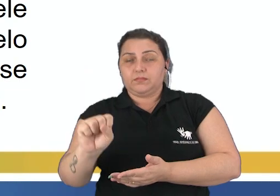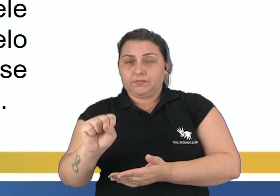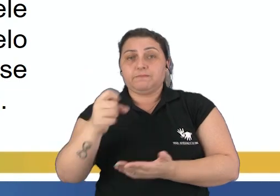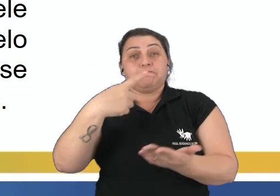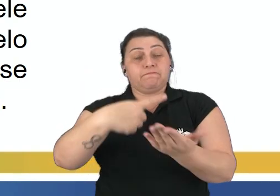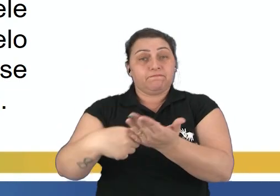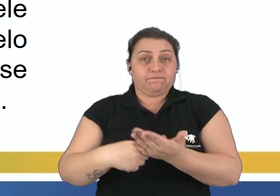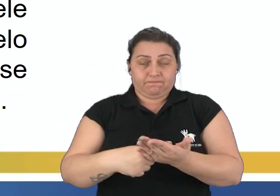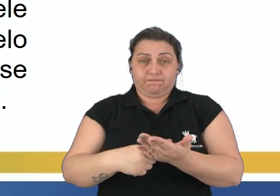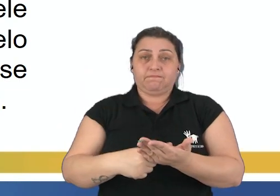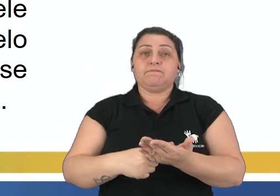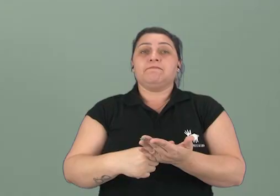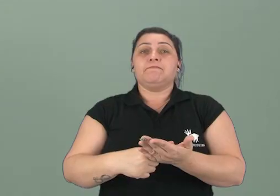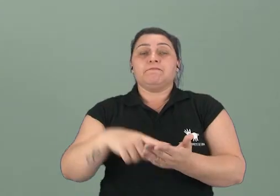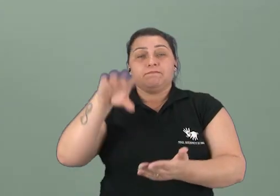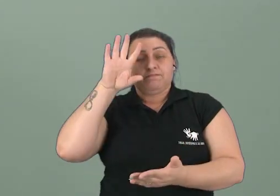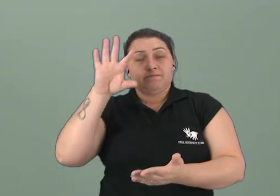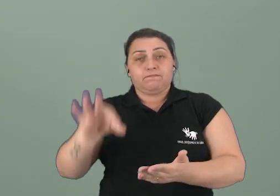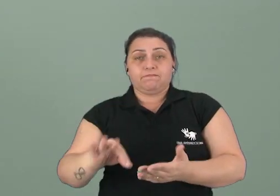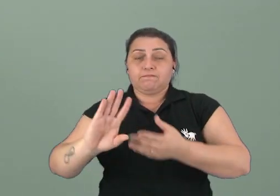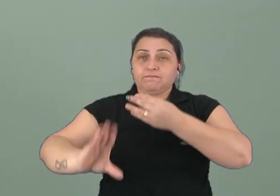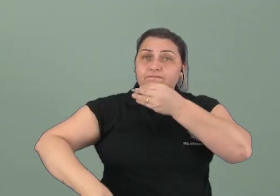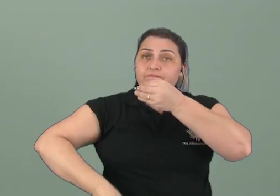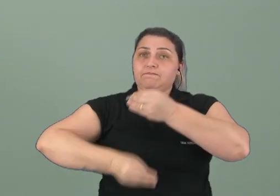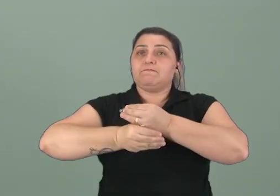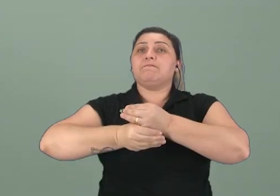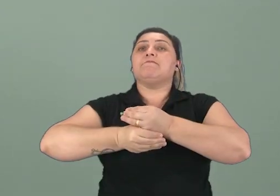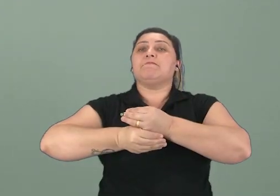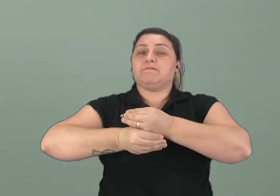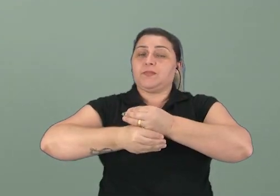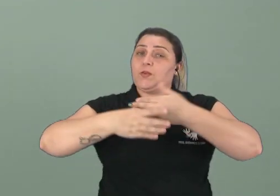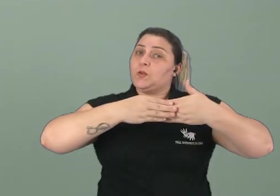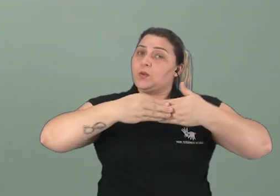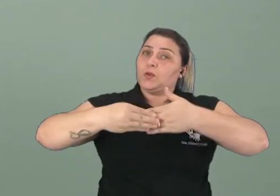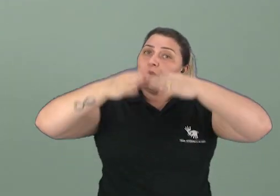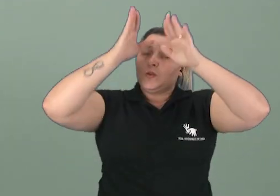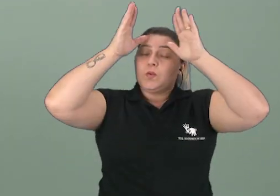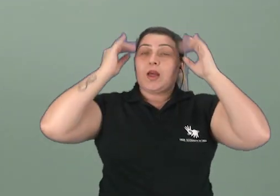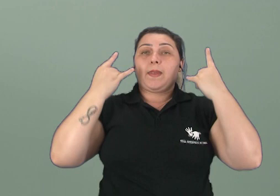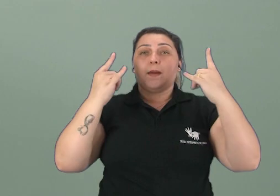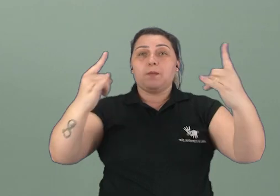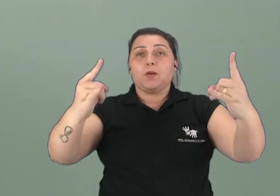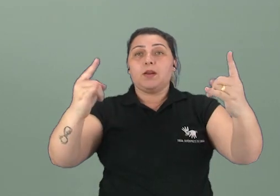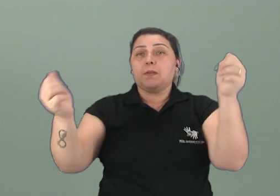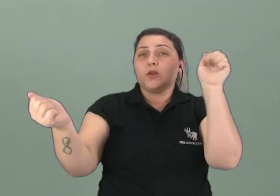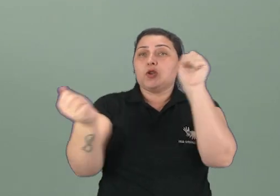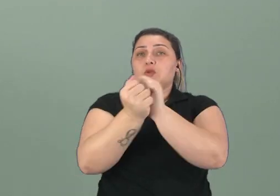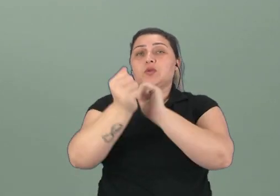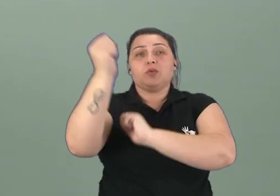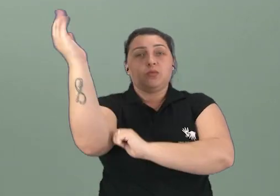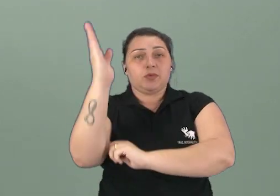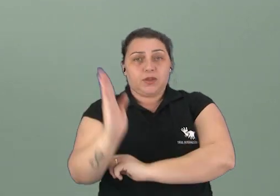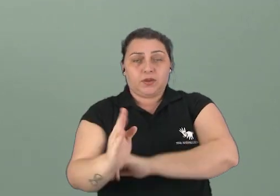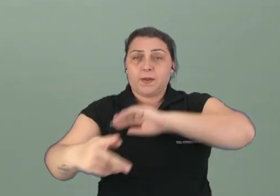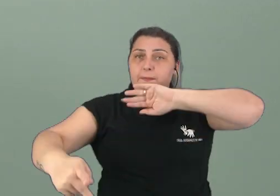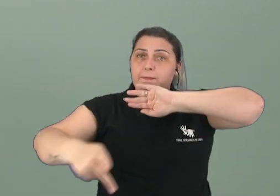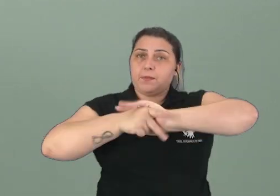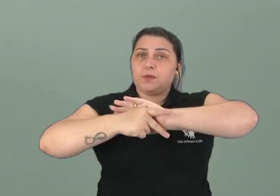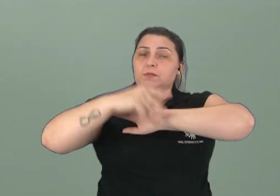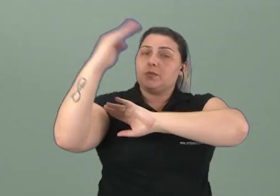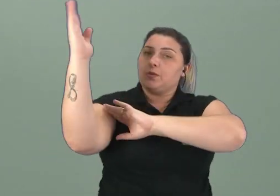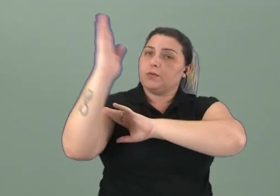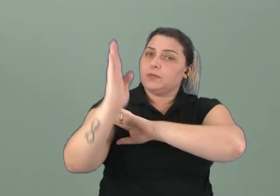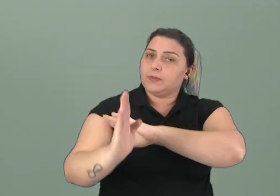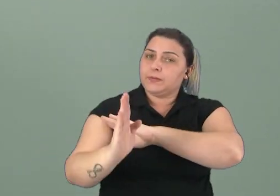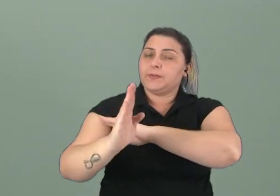tratado que definitivamente anexou o Acre, ou seja, trouxe o Acre da Bolívia para o Brasil.